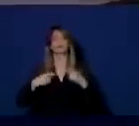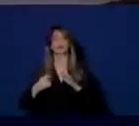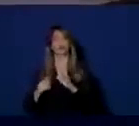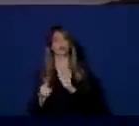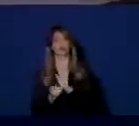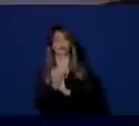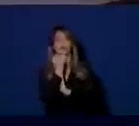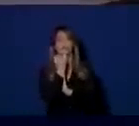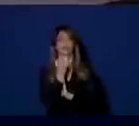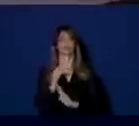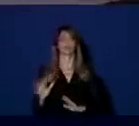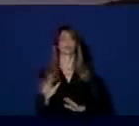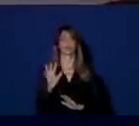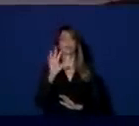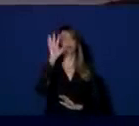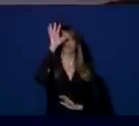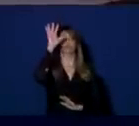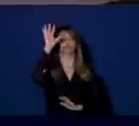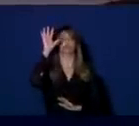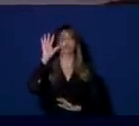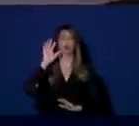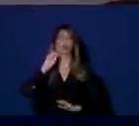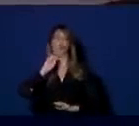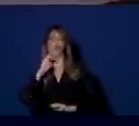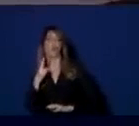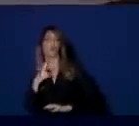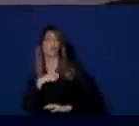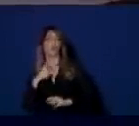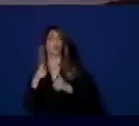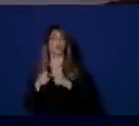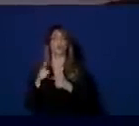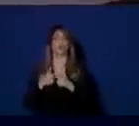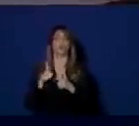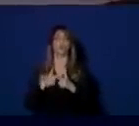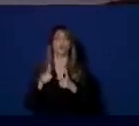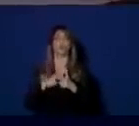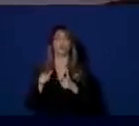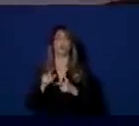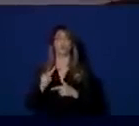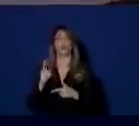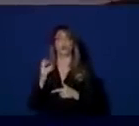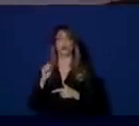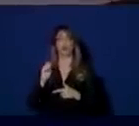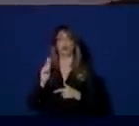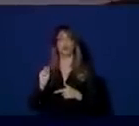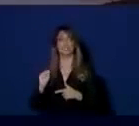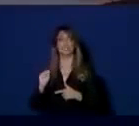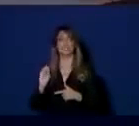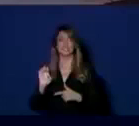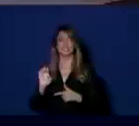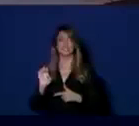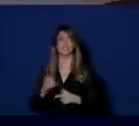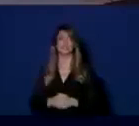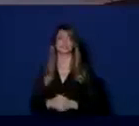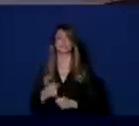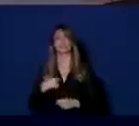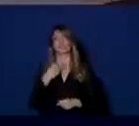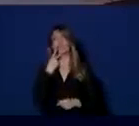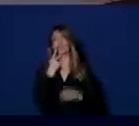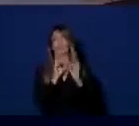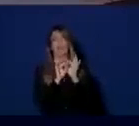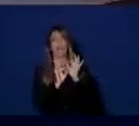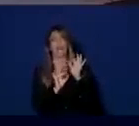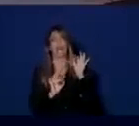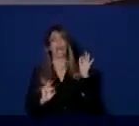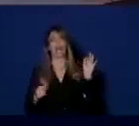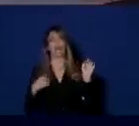estiver muito alta, mas a verdade, ou tivermos algum problema em housing affordability. Eu vou parar por aí, que eu falei muito.